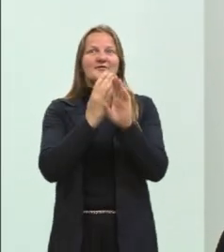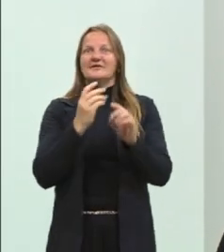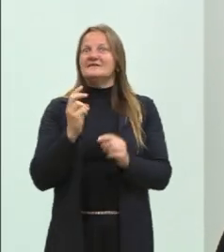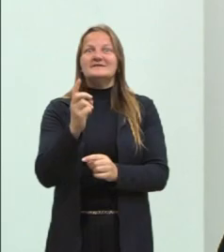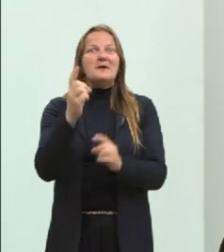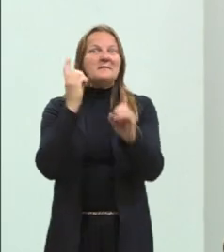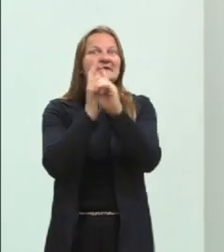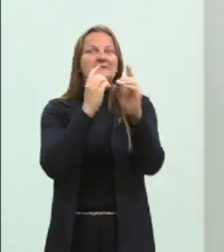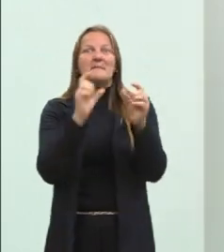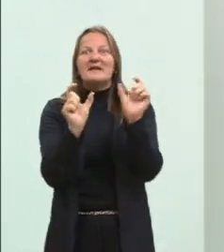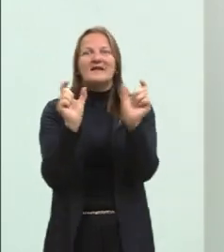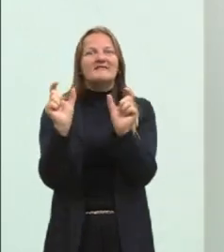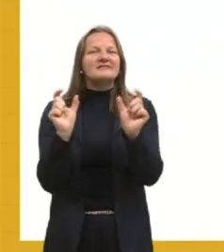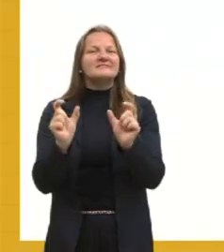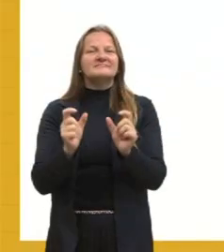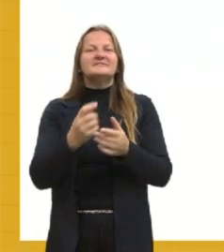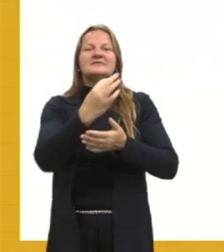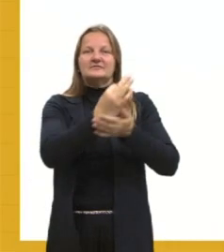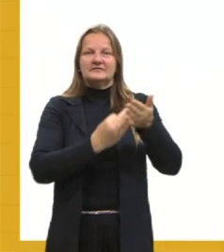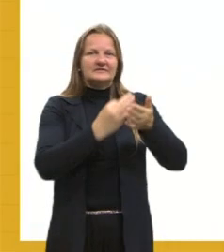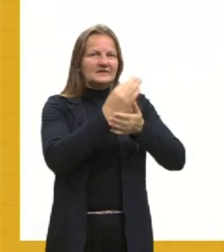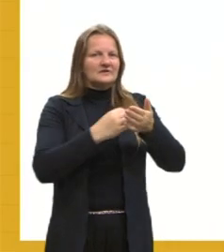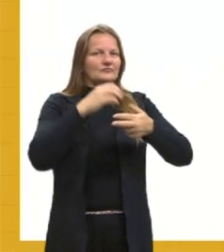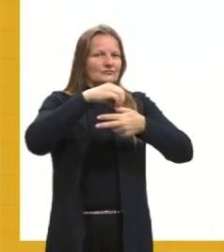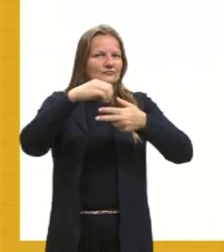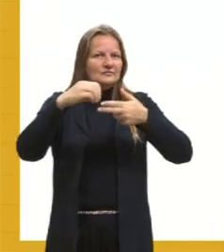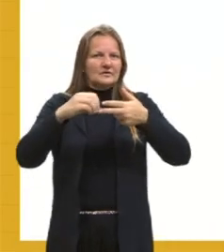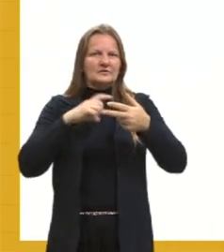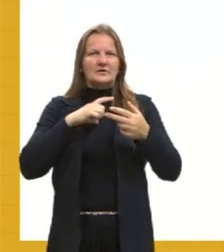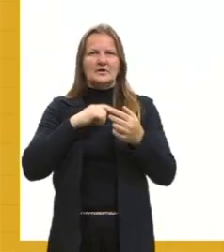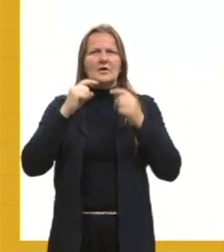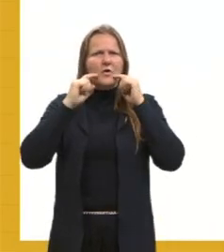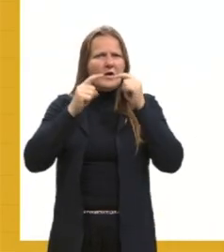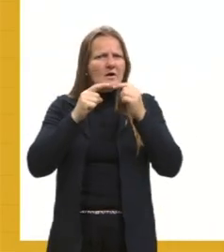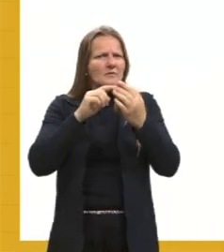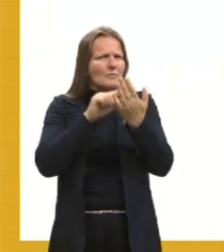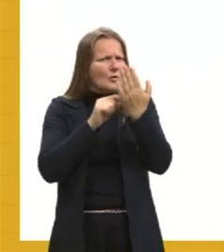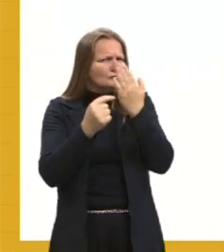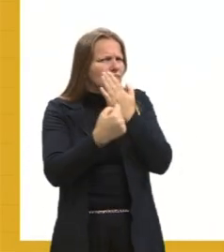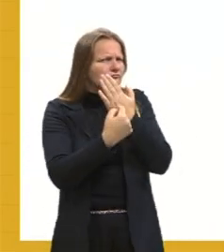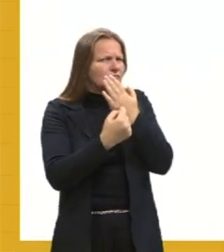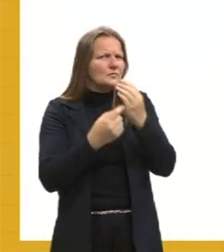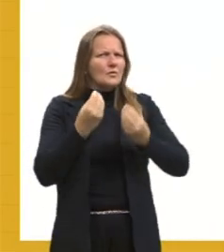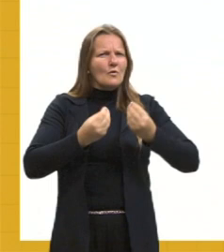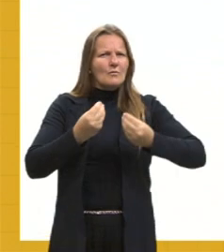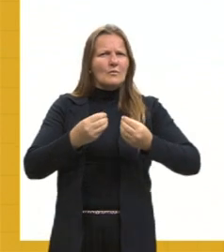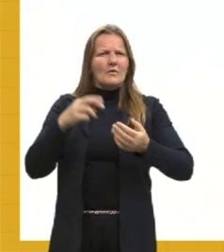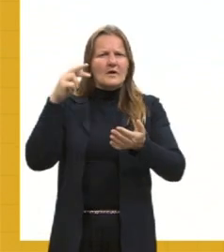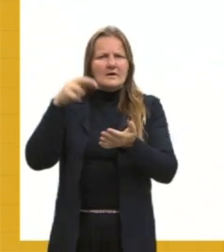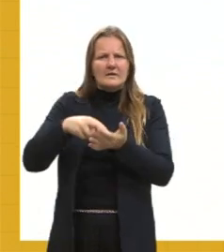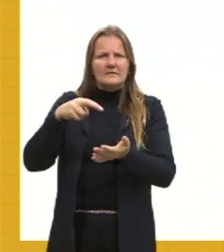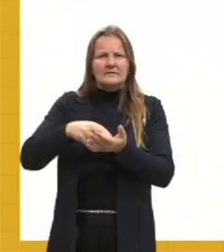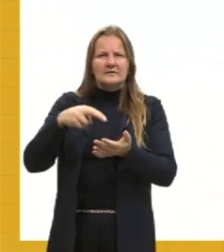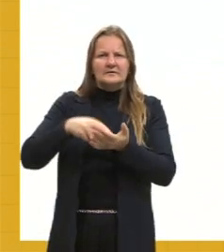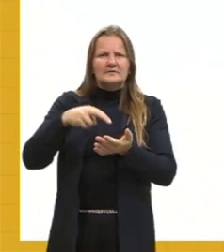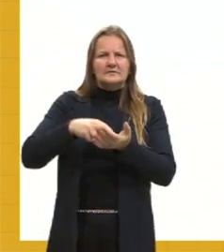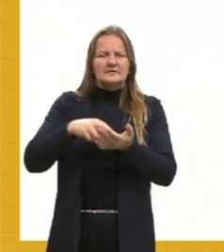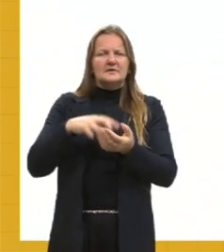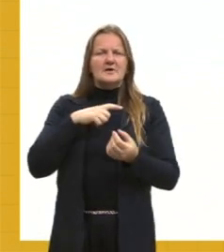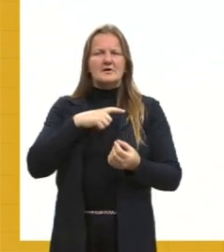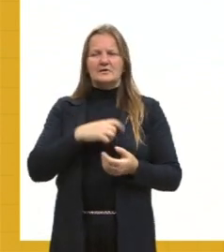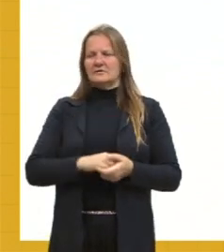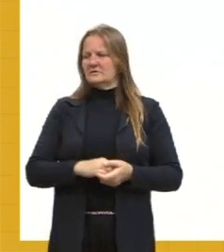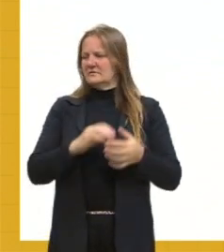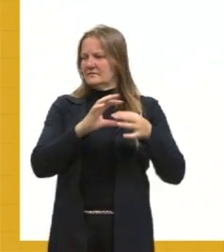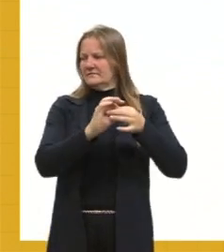o texto que o Enem Traz ele mostra um lado crítico ele mostra a realidade ele mostra a